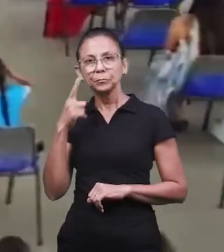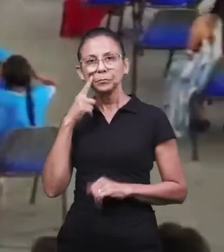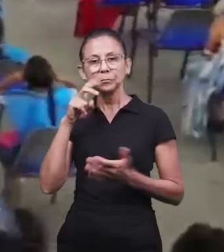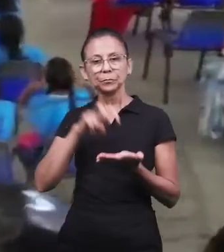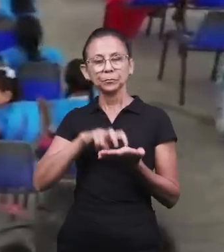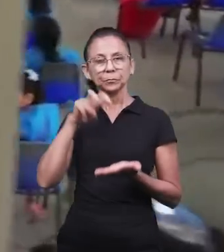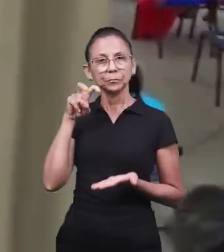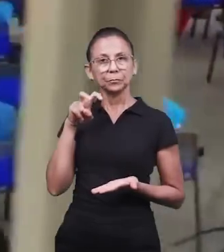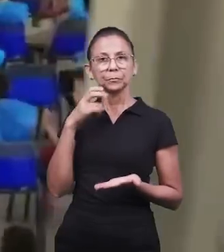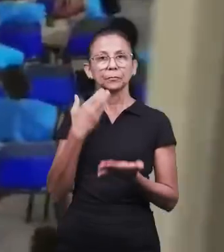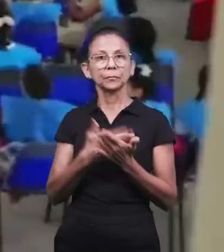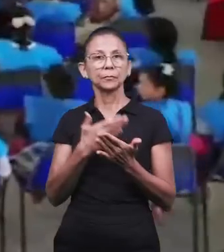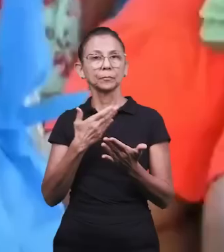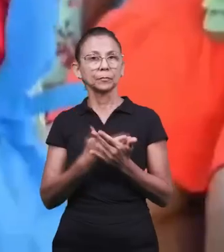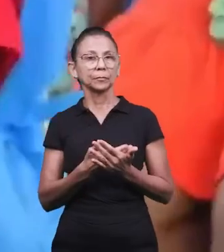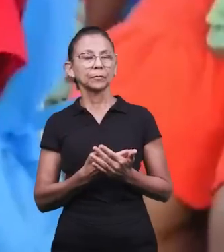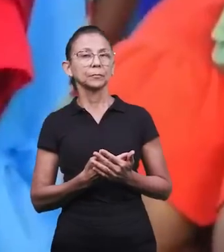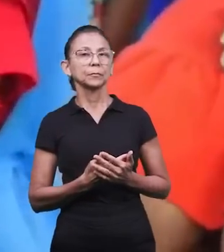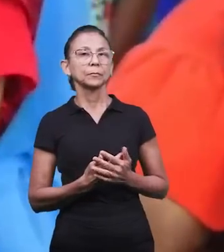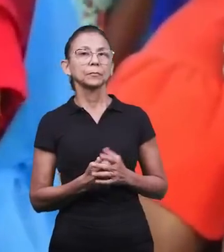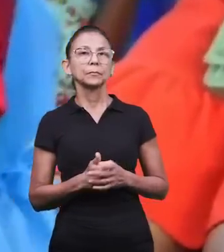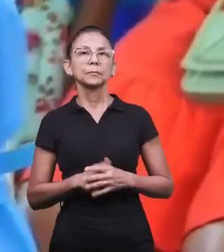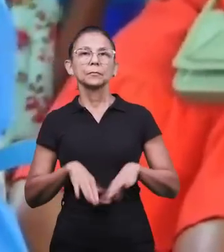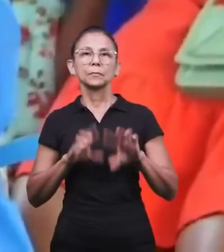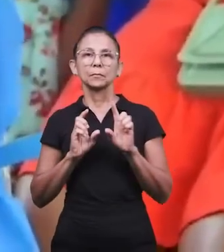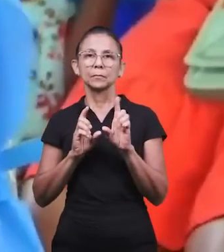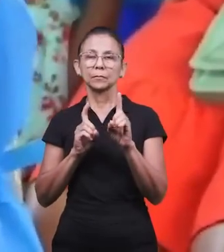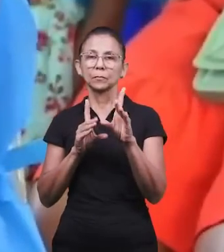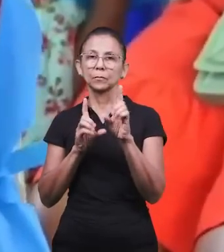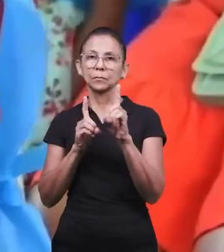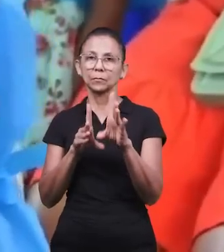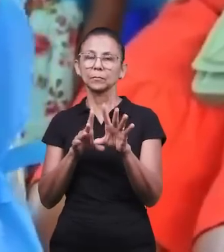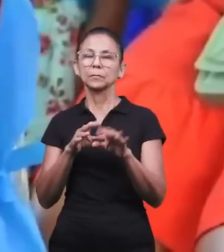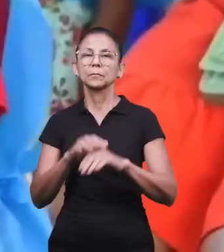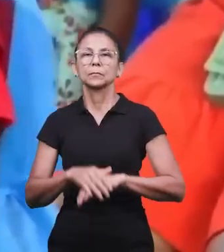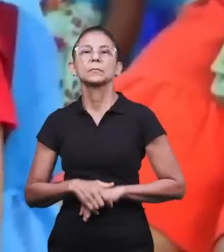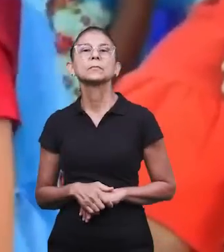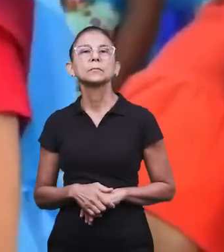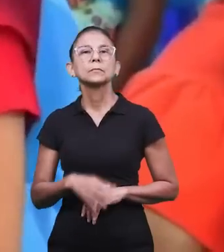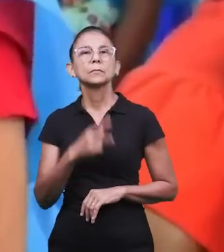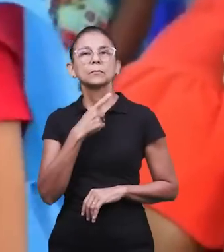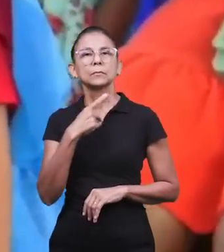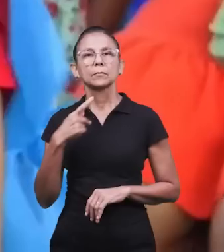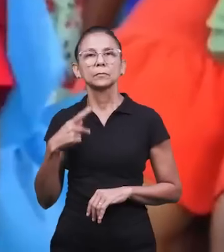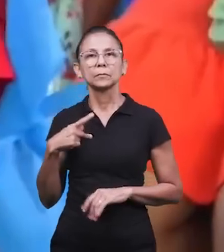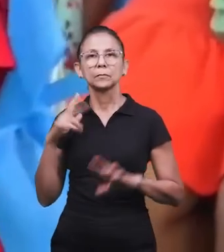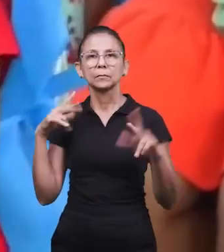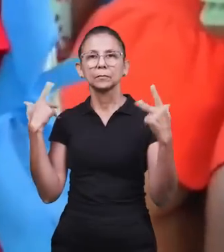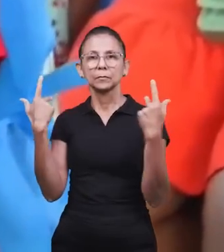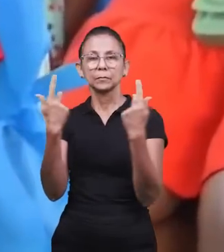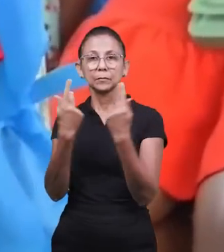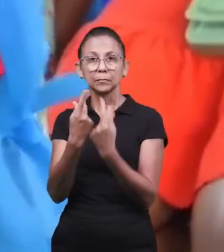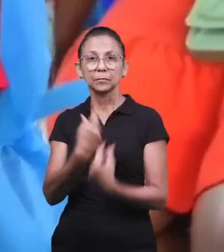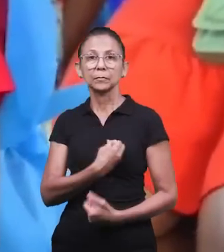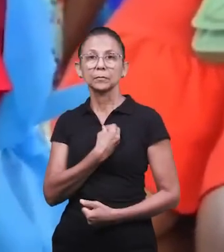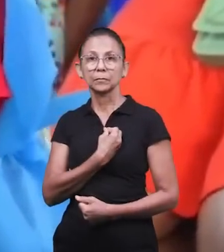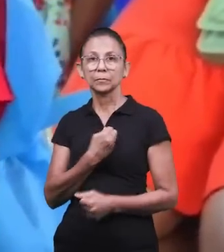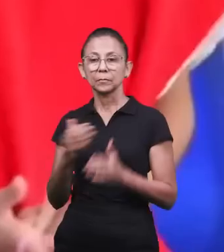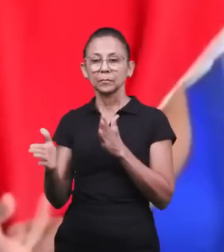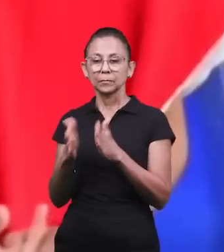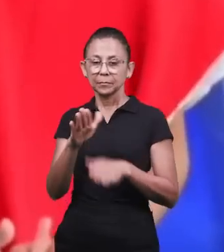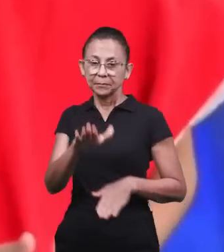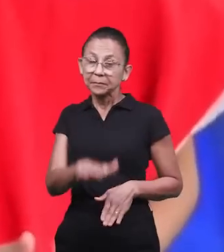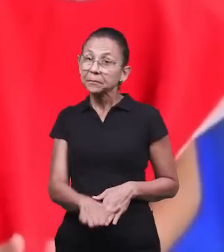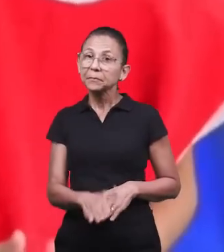manhã e receberam a transmissão do ensino doutrinário pregado pelos pastores do presbitério à tarde. E durante todo o